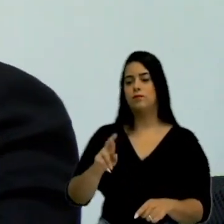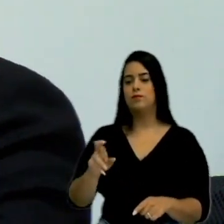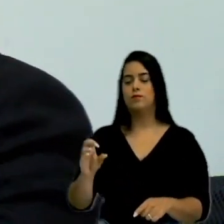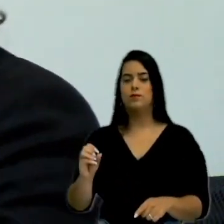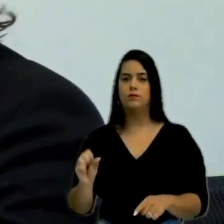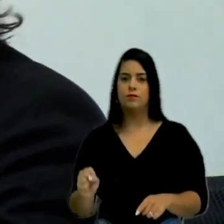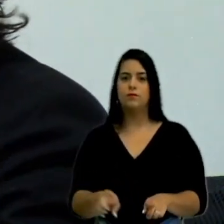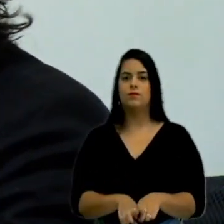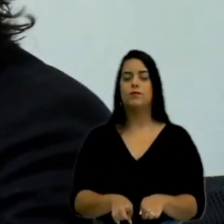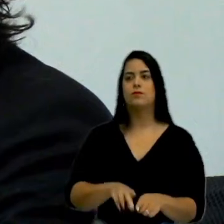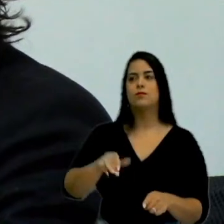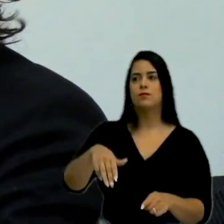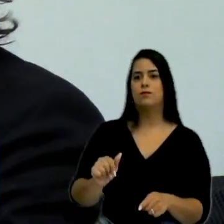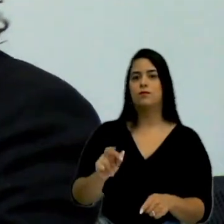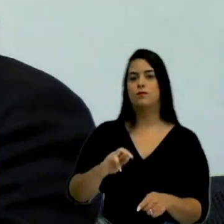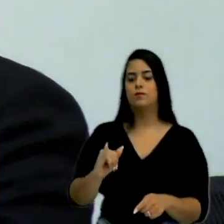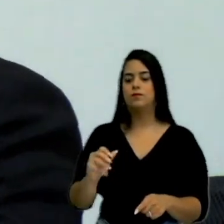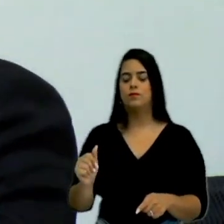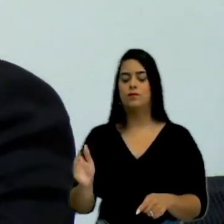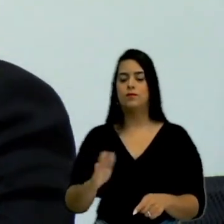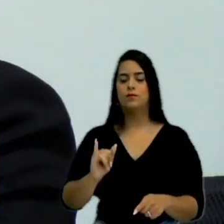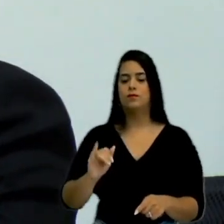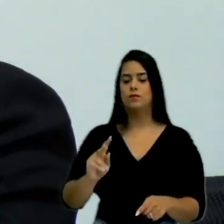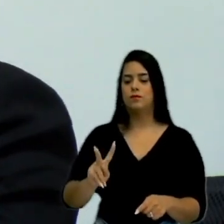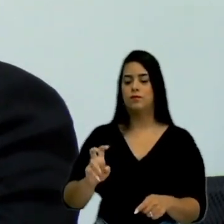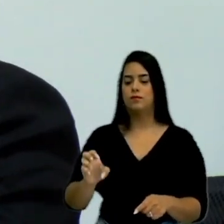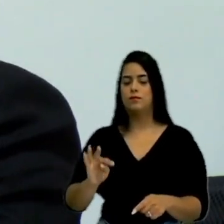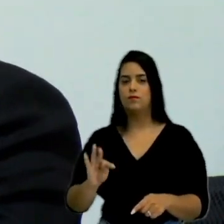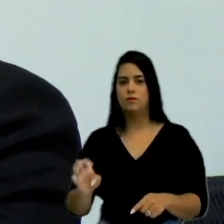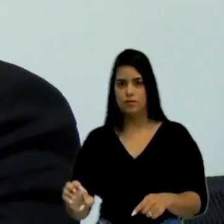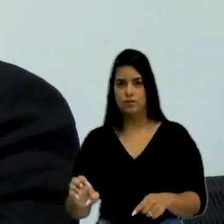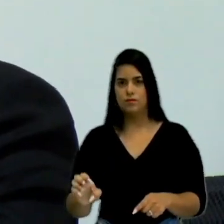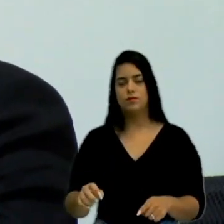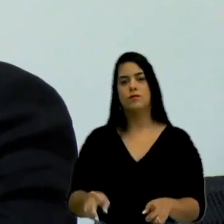Maria Ivete Fernandes, lá na comunidade do Sudré,